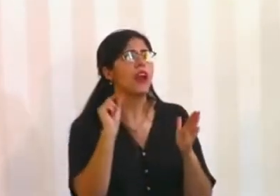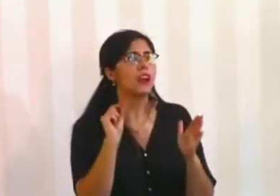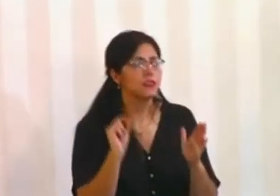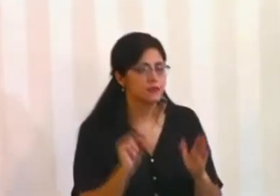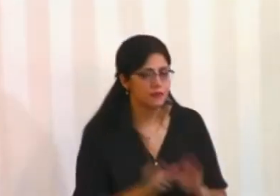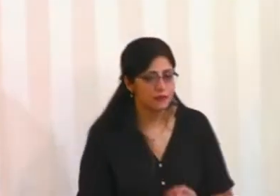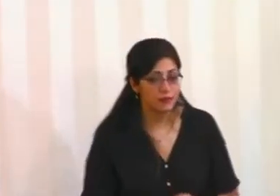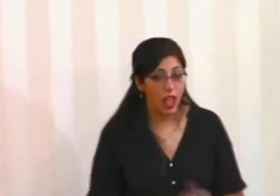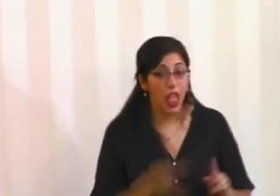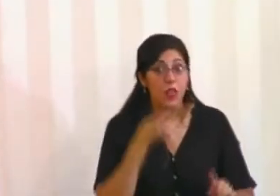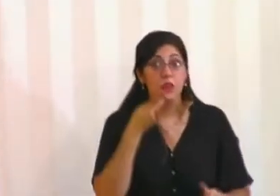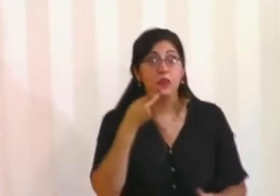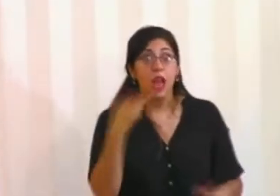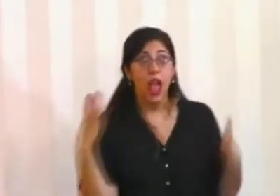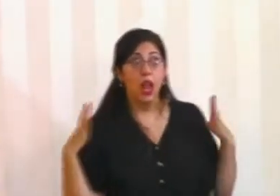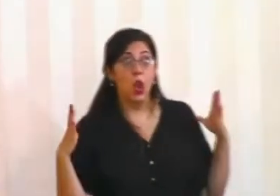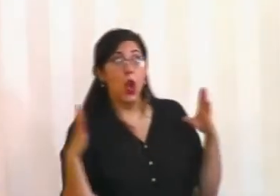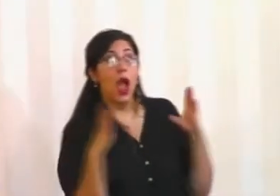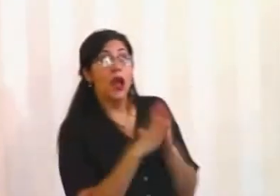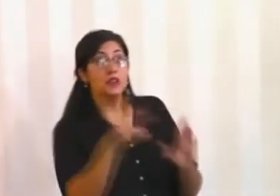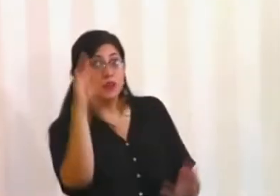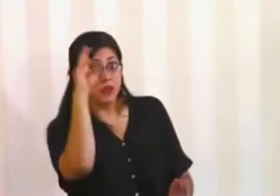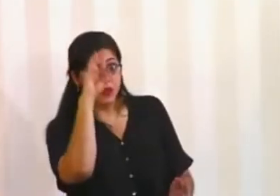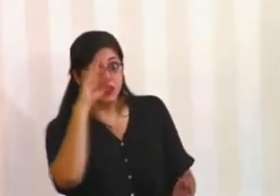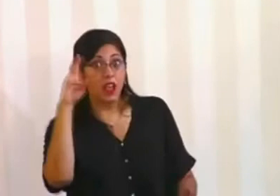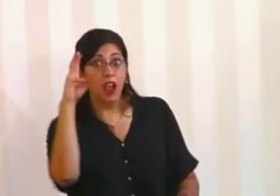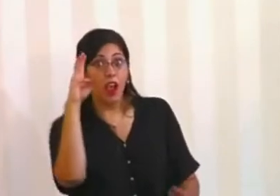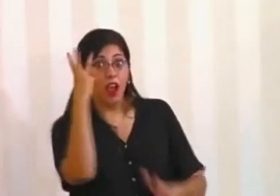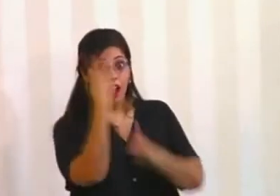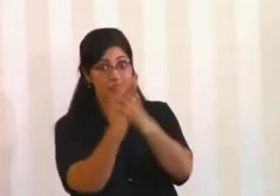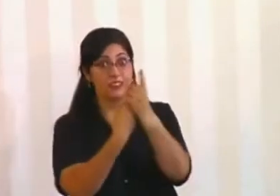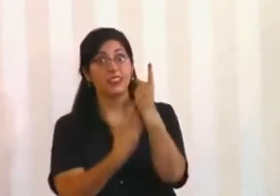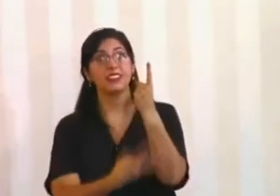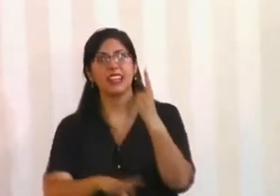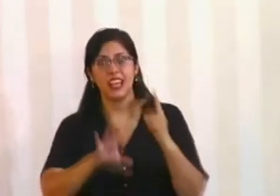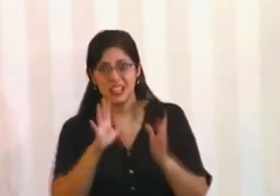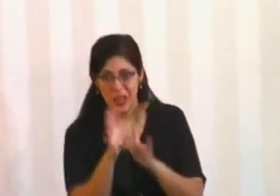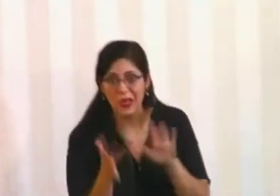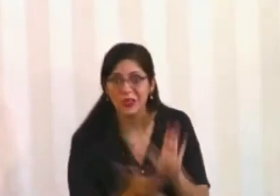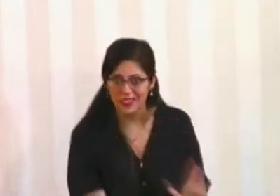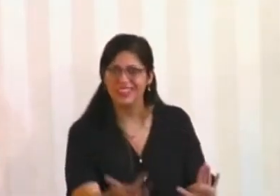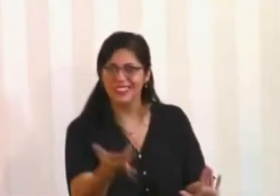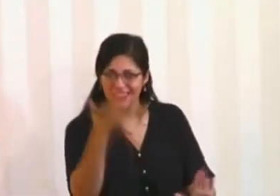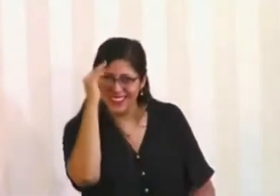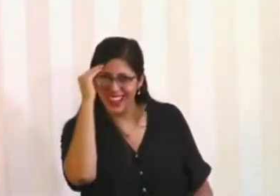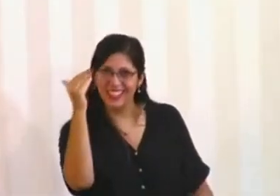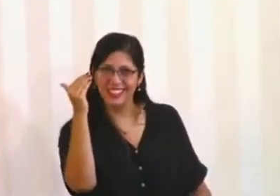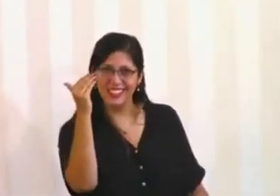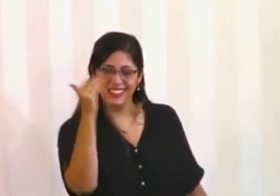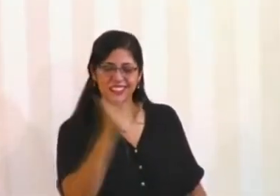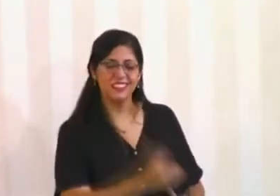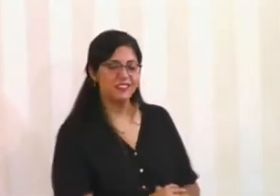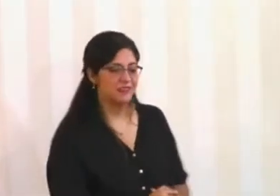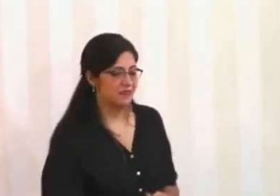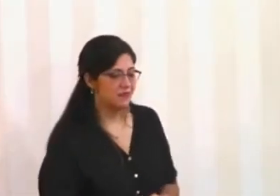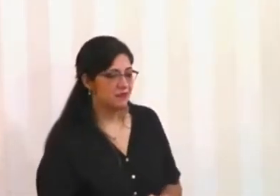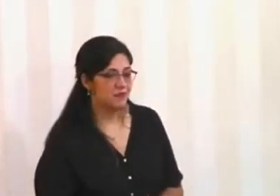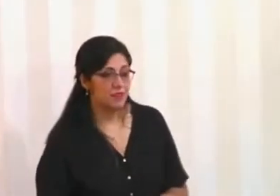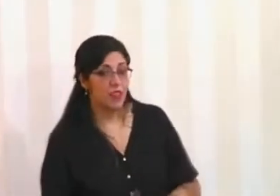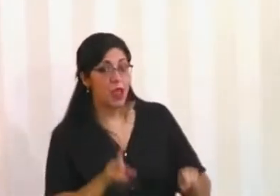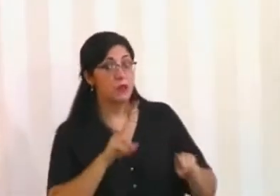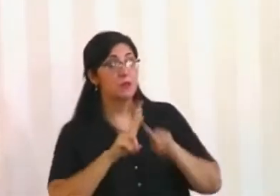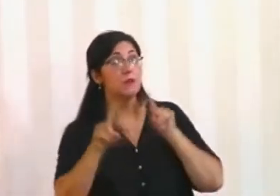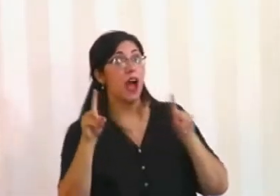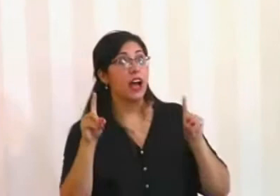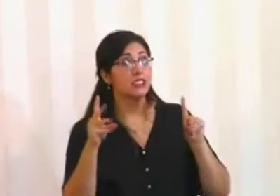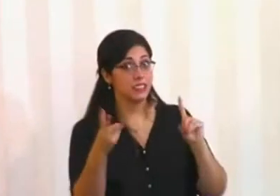anjo, está falando da pessoa do Senhor, da segunda pessoa da Trindade. Não é encarnado ainda, nós sabemos que isso se dará apenas no Novo Testamento, mas o Senhor